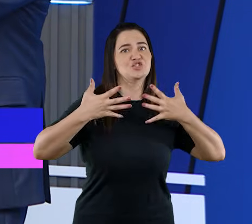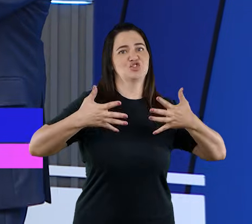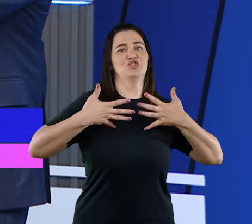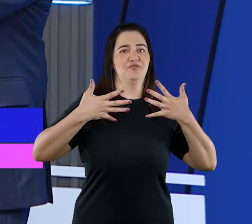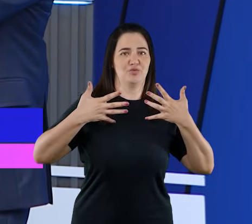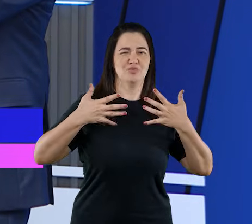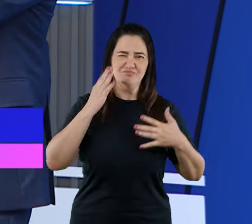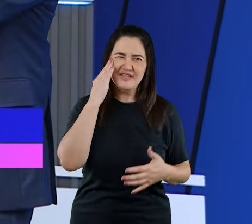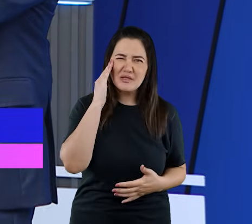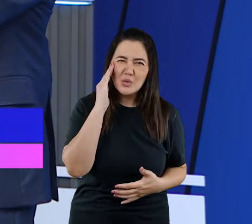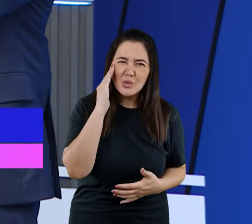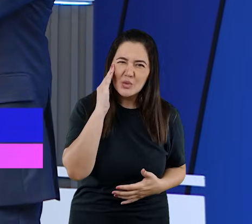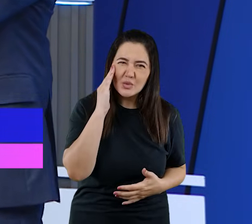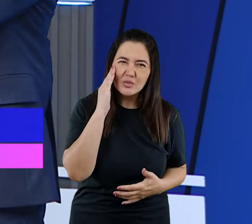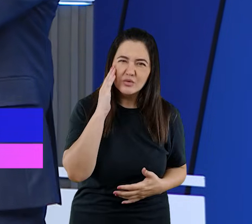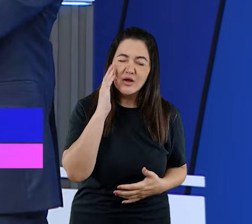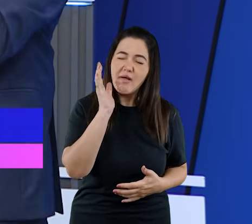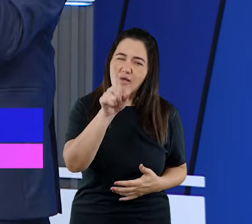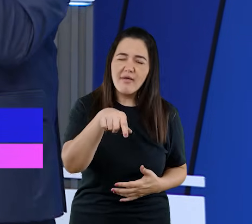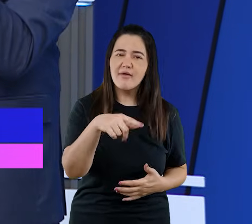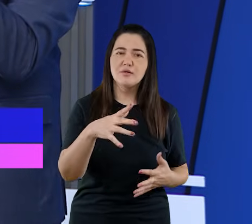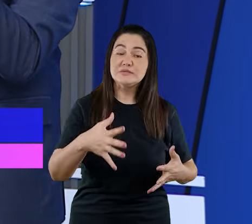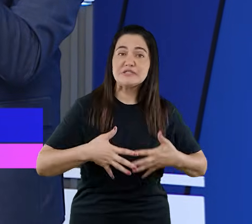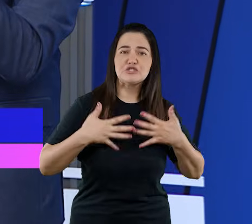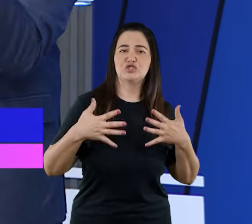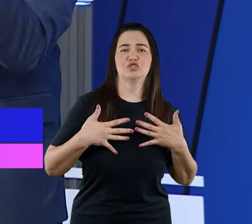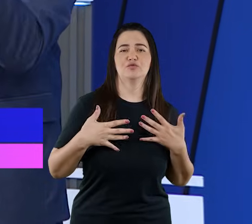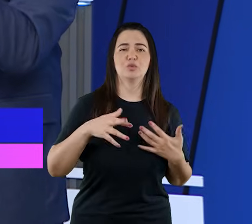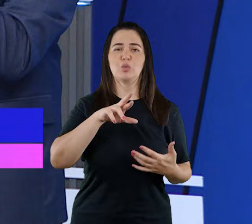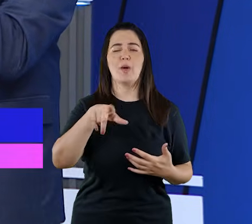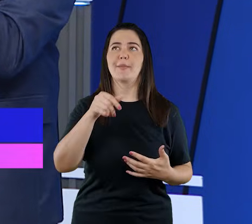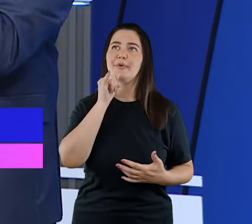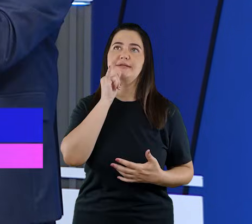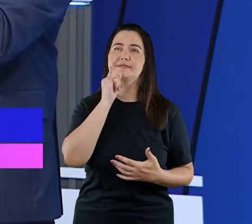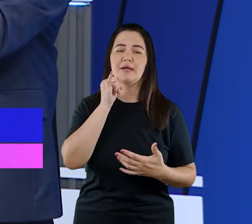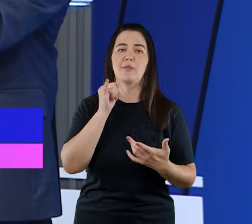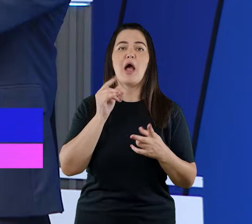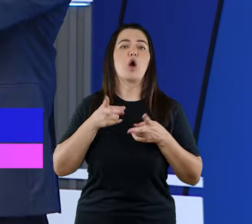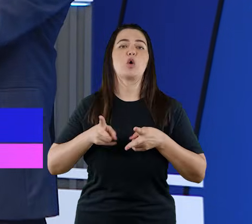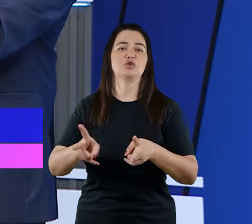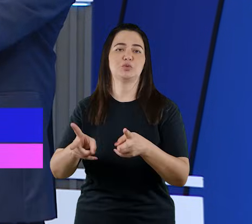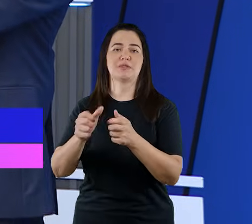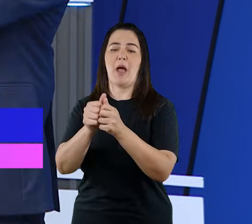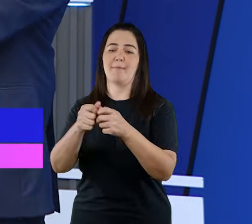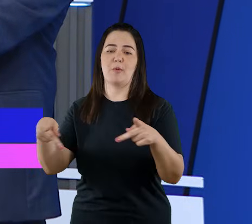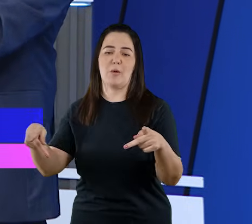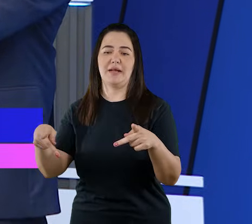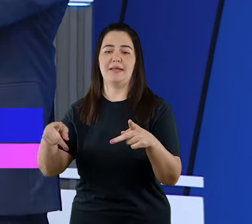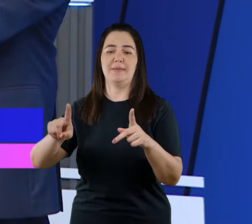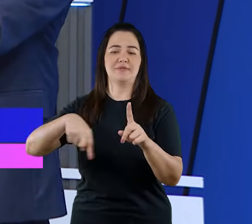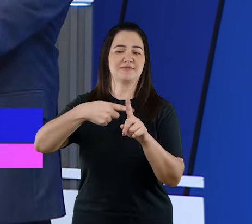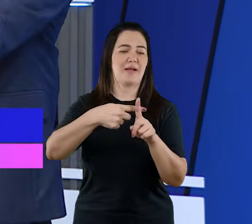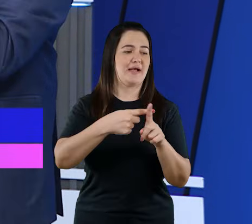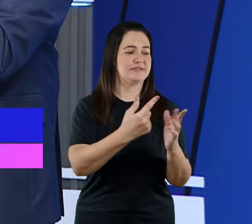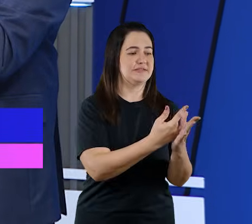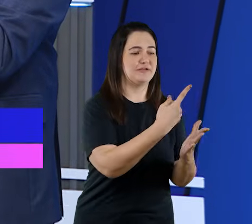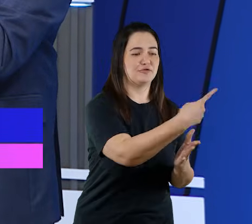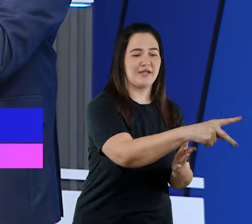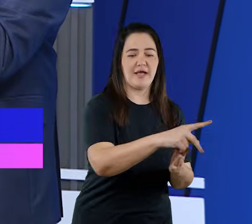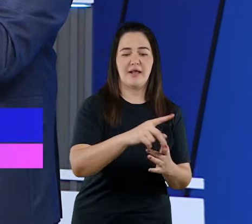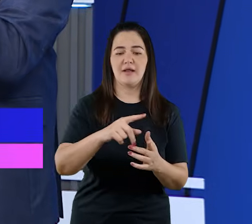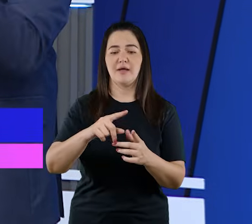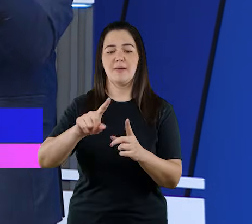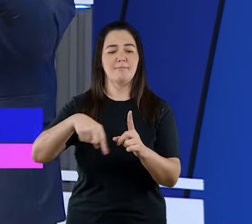para a Bíblia Sagrada. Por isso que eu digo que ela não se enquadra no quadro ou na característica de um